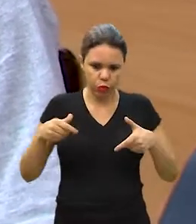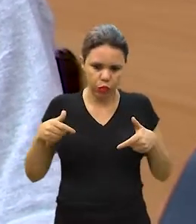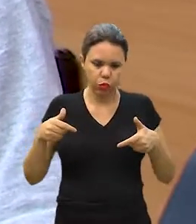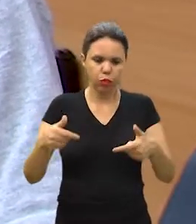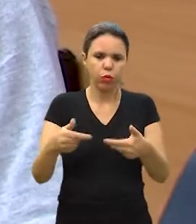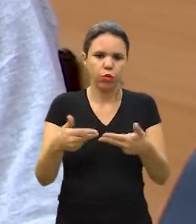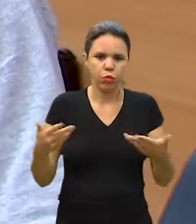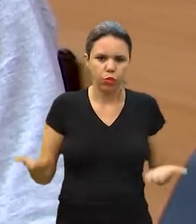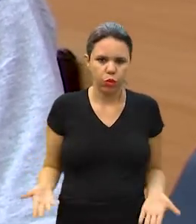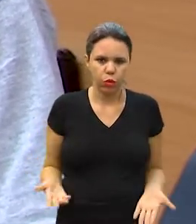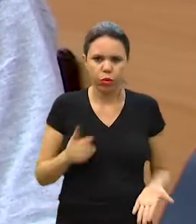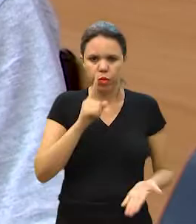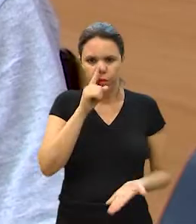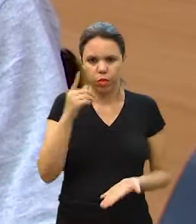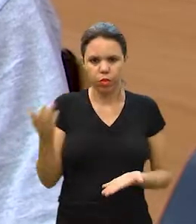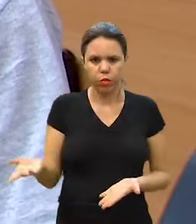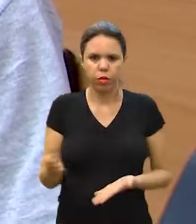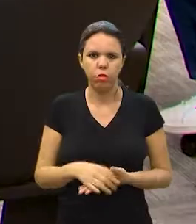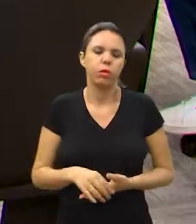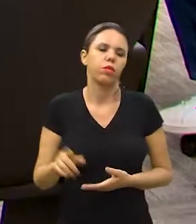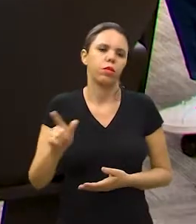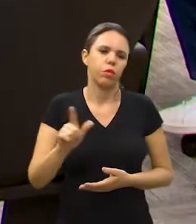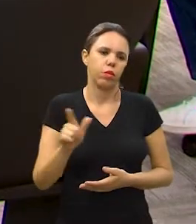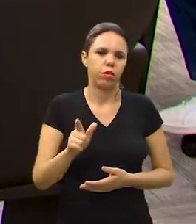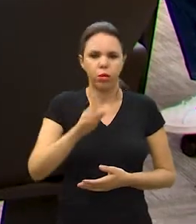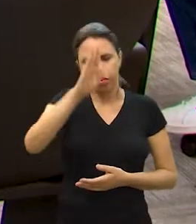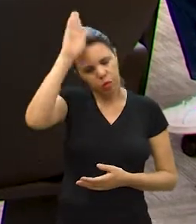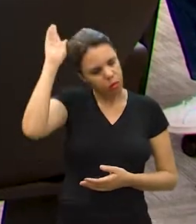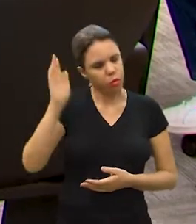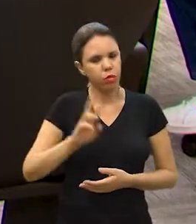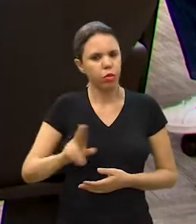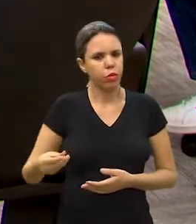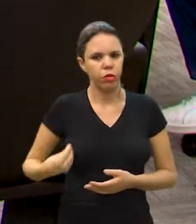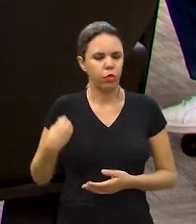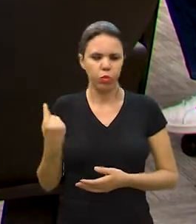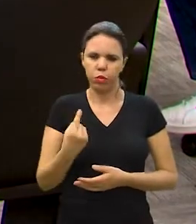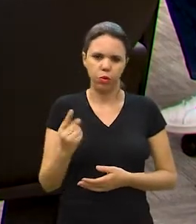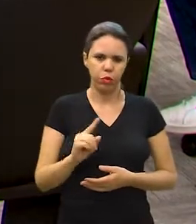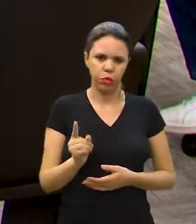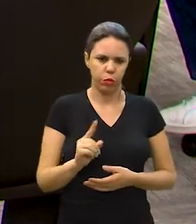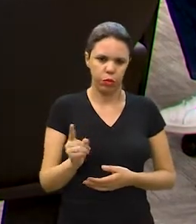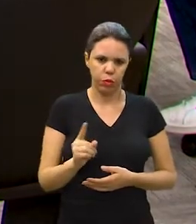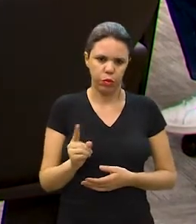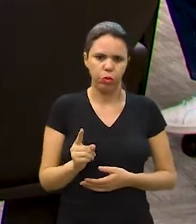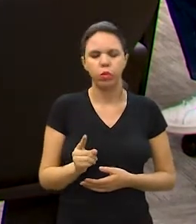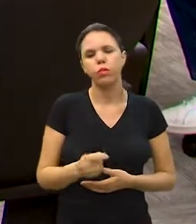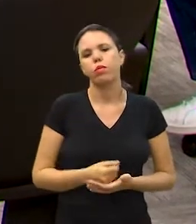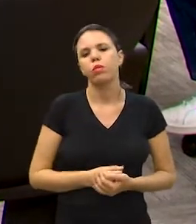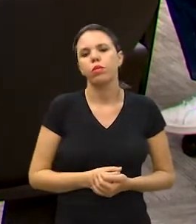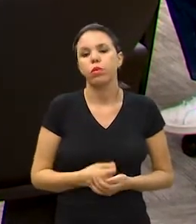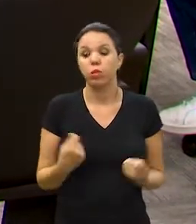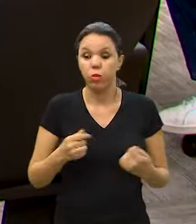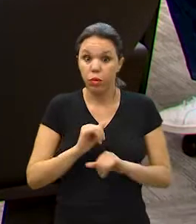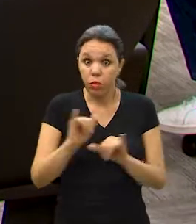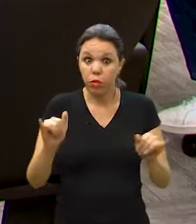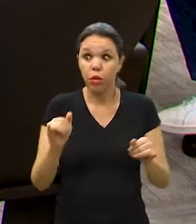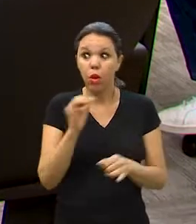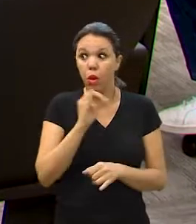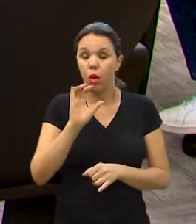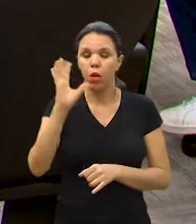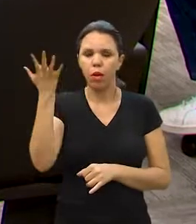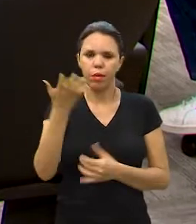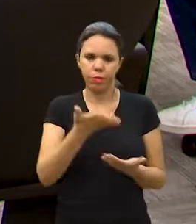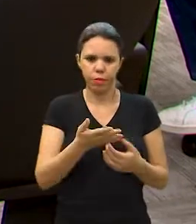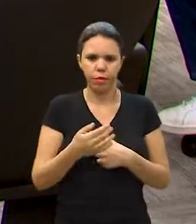como atuar em situações de risco. Assim. É claro que os brigadistas não estarão sozinhos nem desavisados caso algo